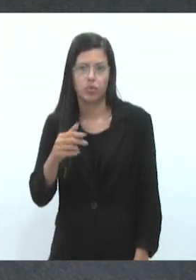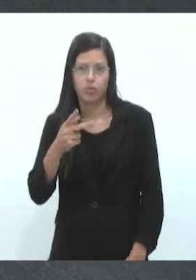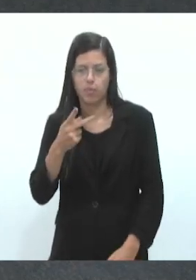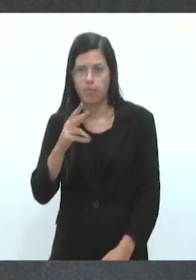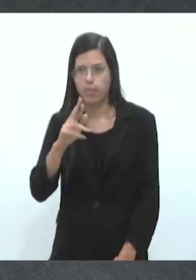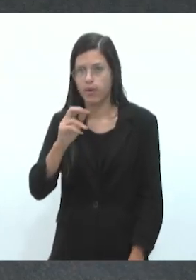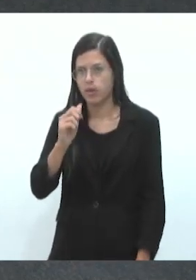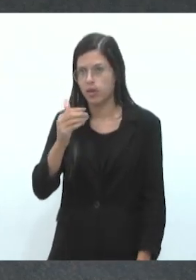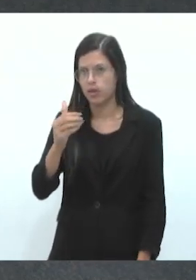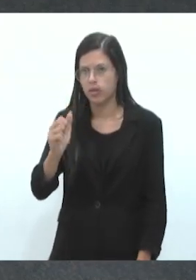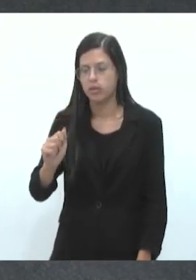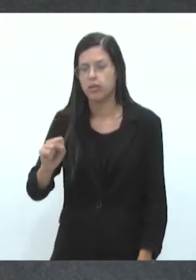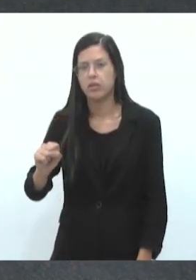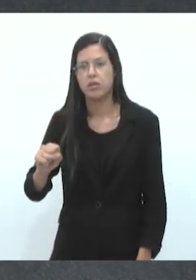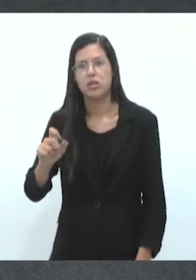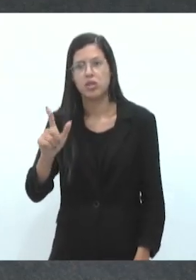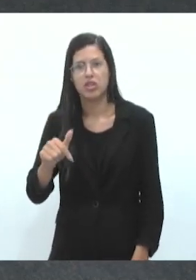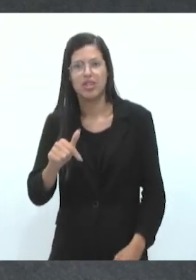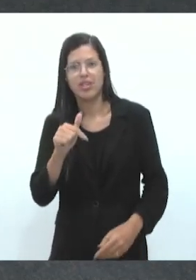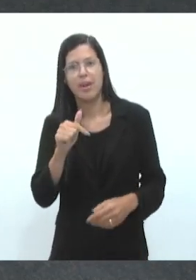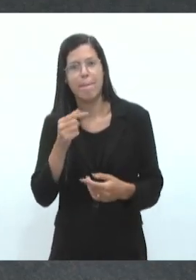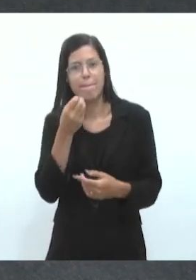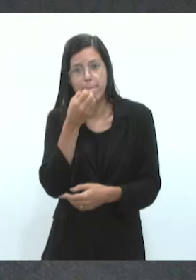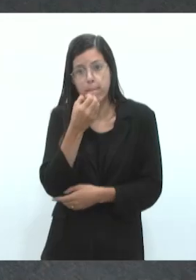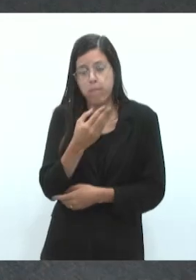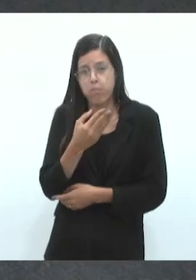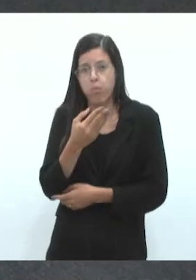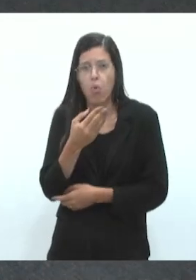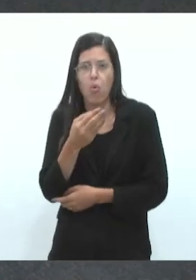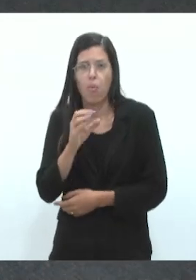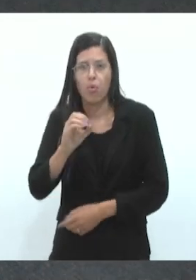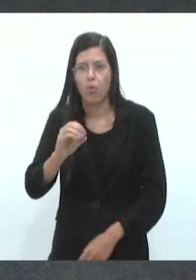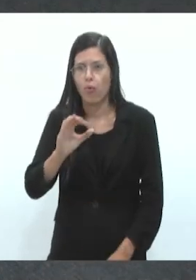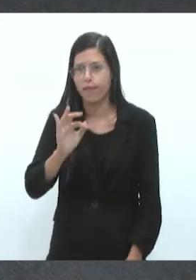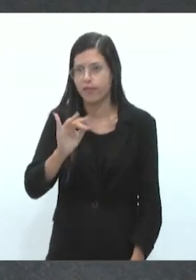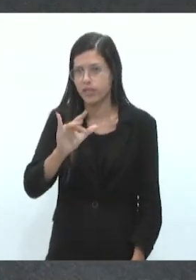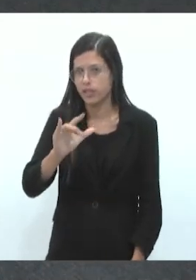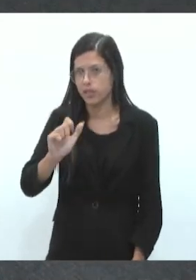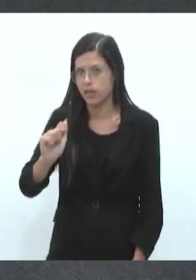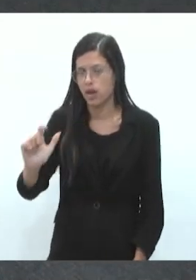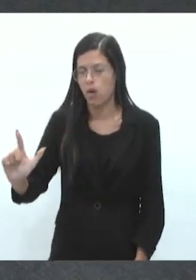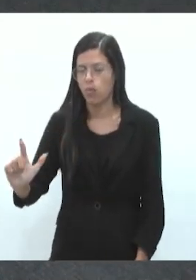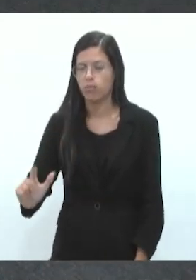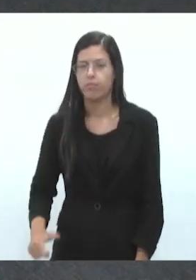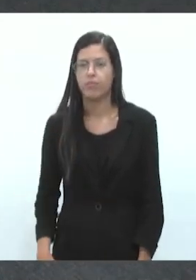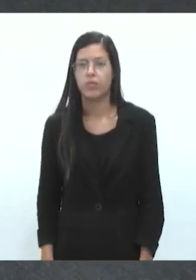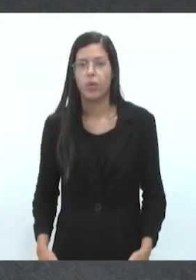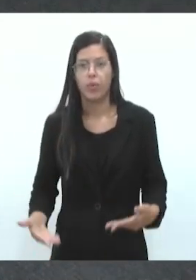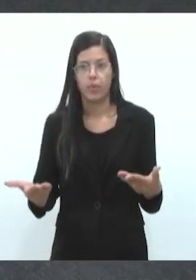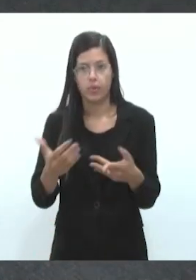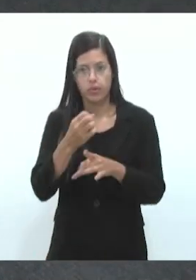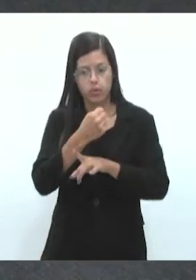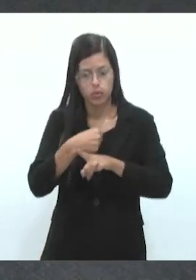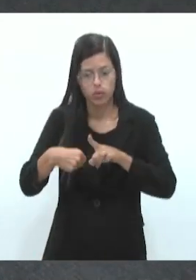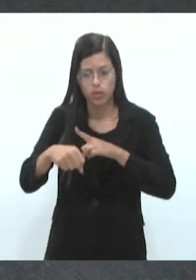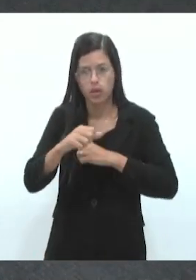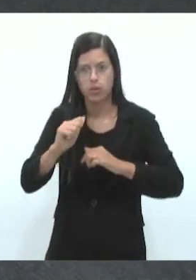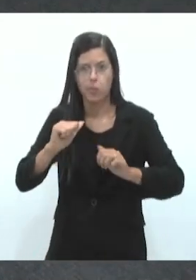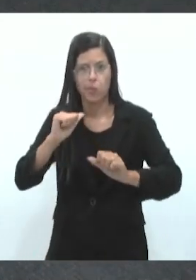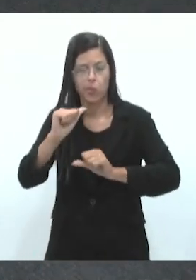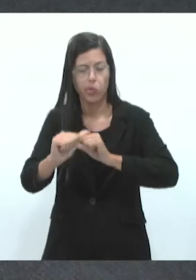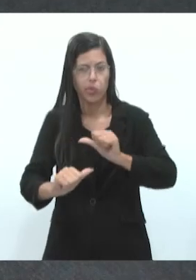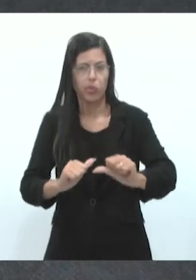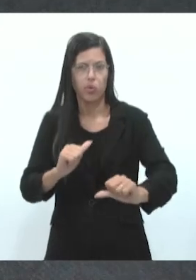gente hoje, com uma sociedade totalmente modificada, a